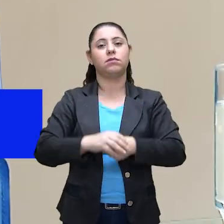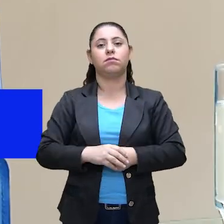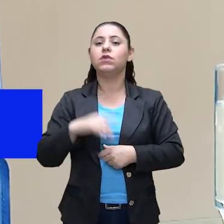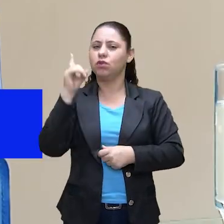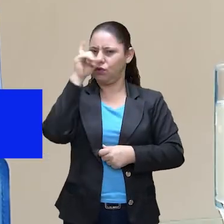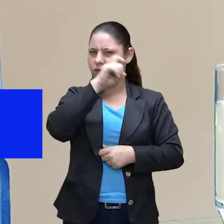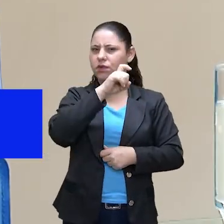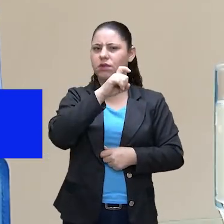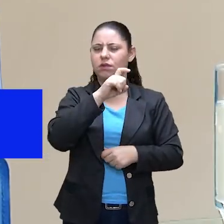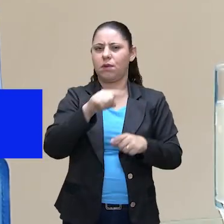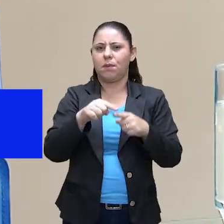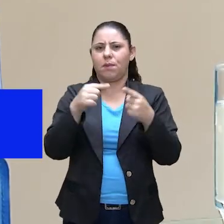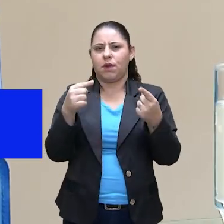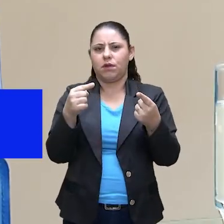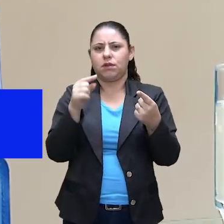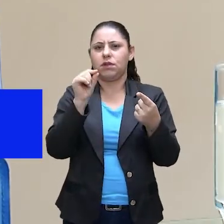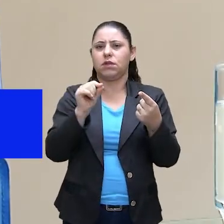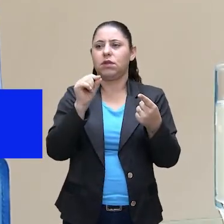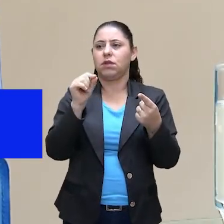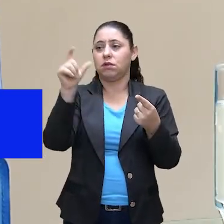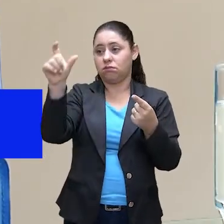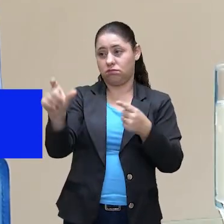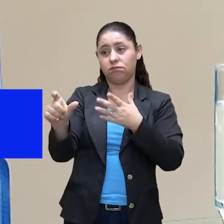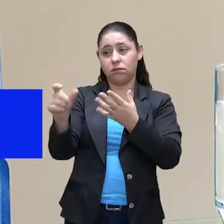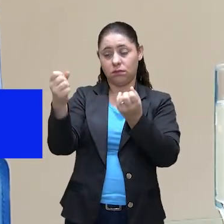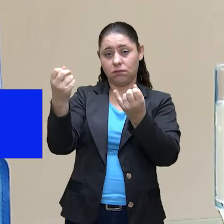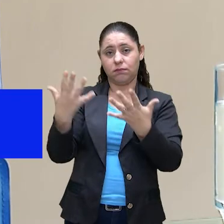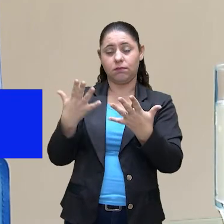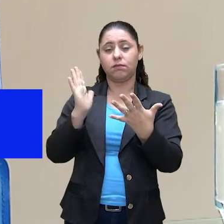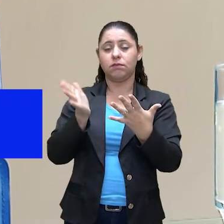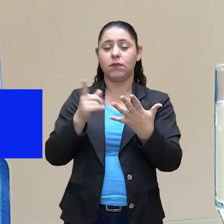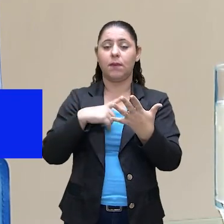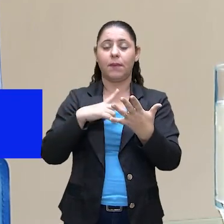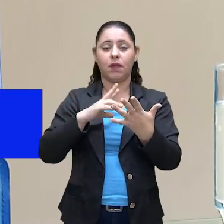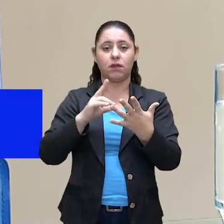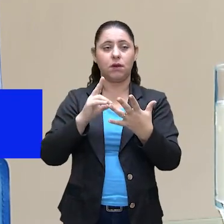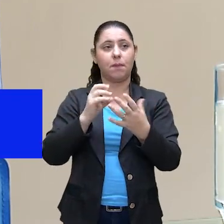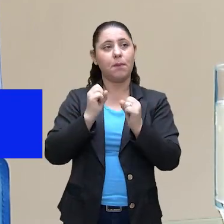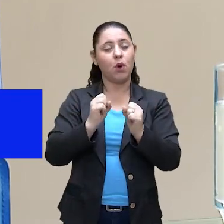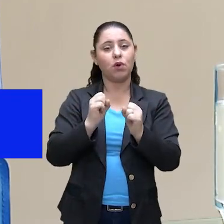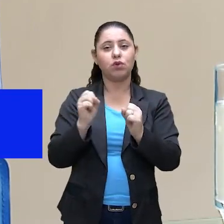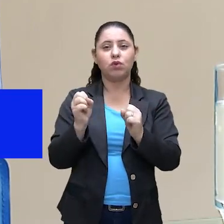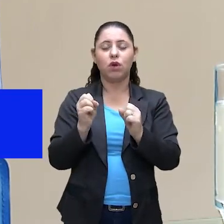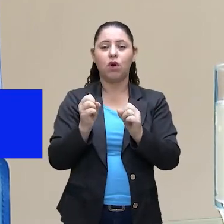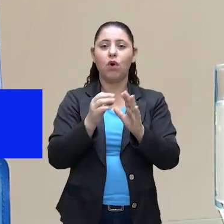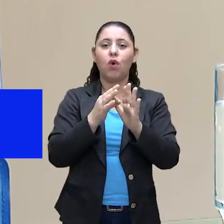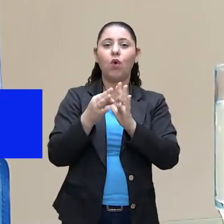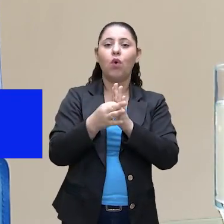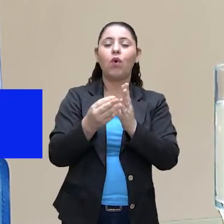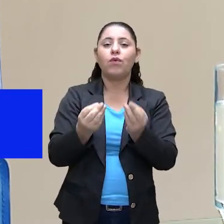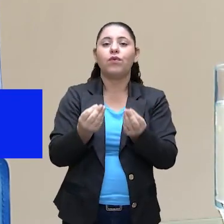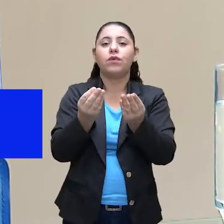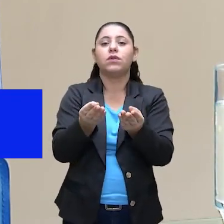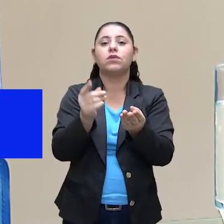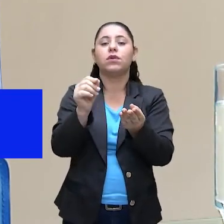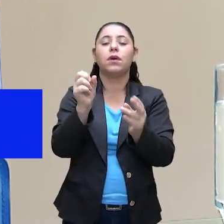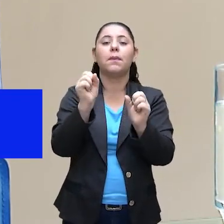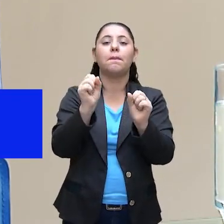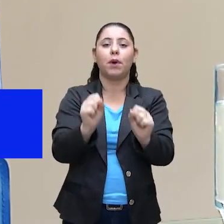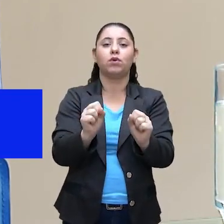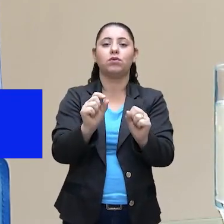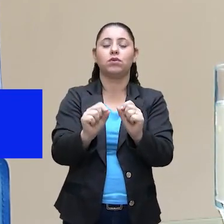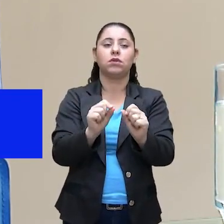um momento difícil para ele, mas que, como você disse, ele pode se reinventar, nós podemos oferecer para